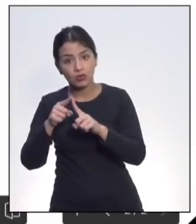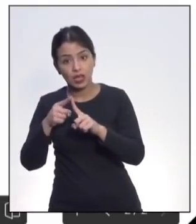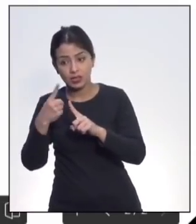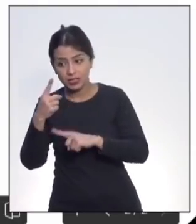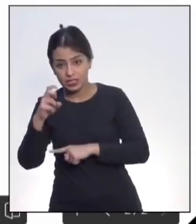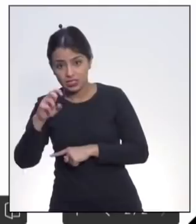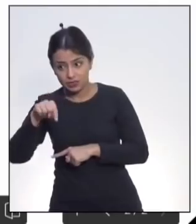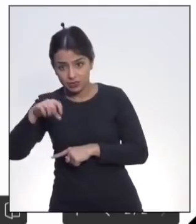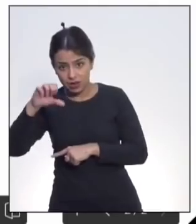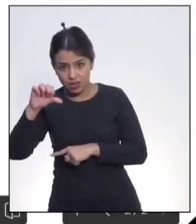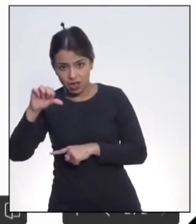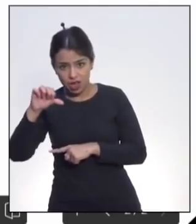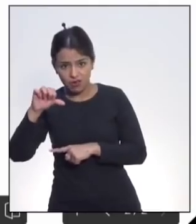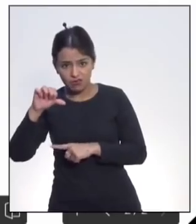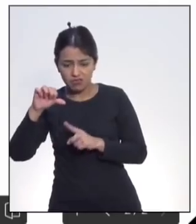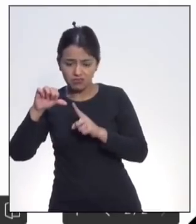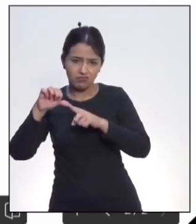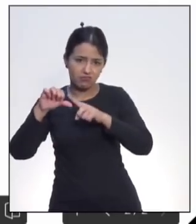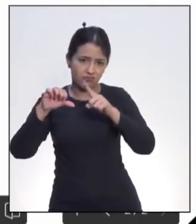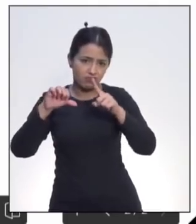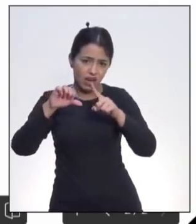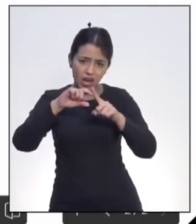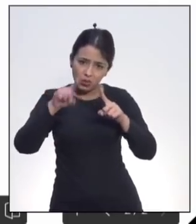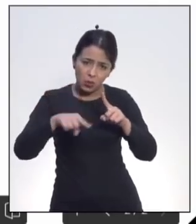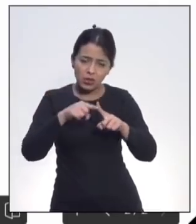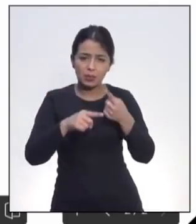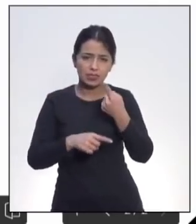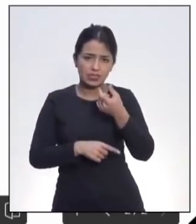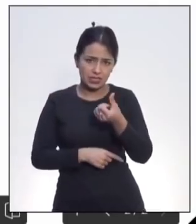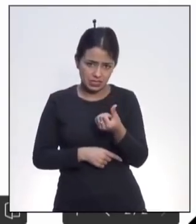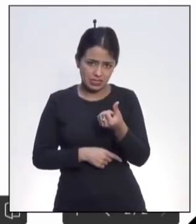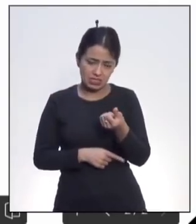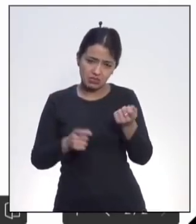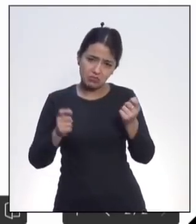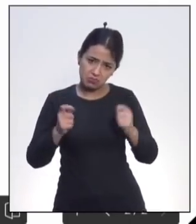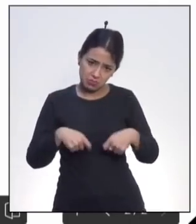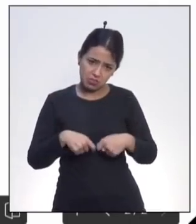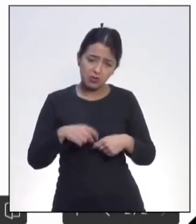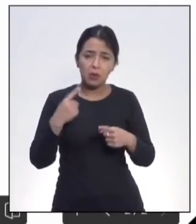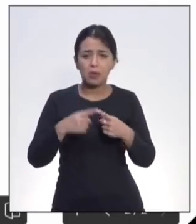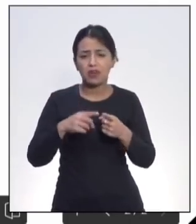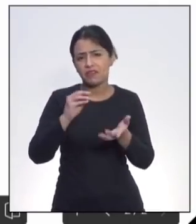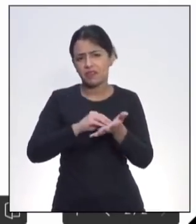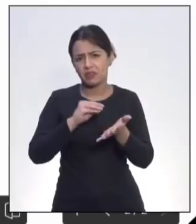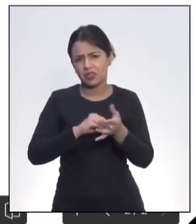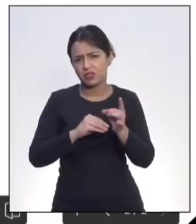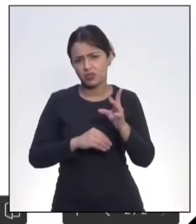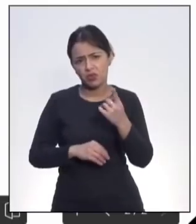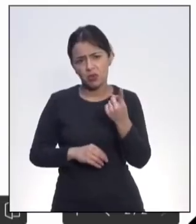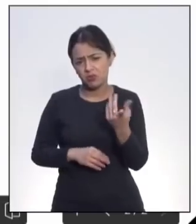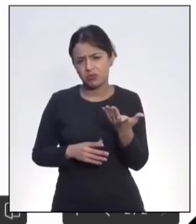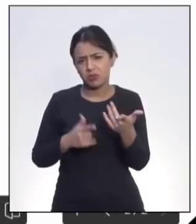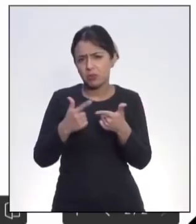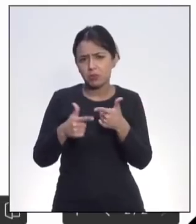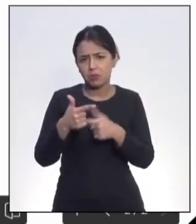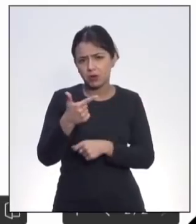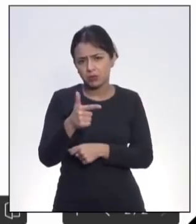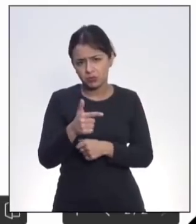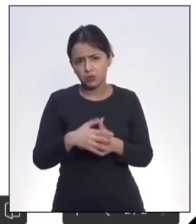16, tudo bem? Se a gente arredondar para 16, que também é possível, tá? Não vejo muito